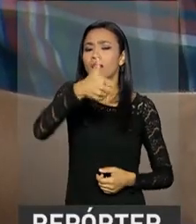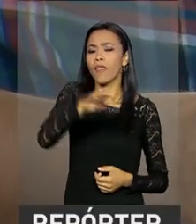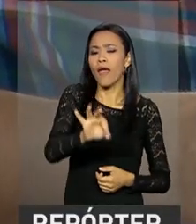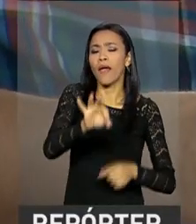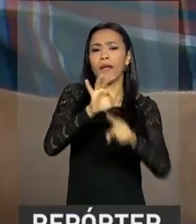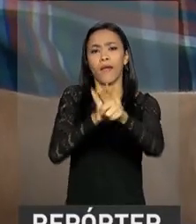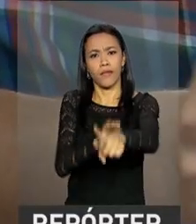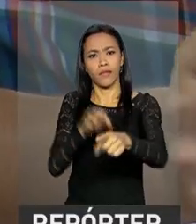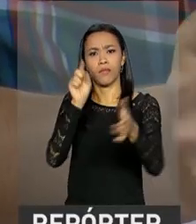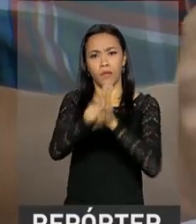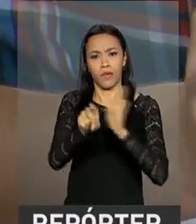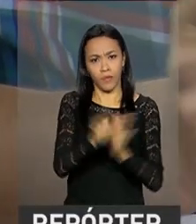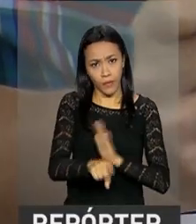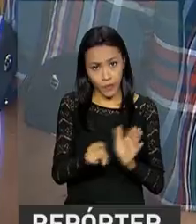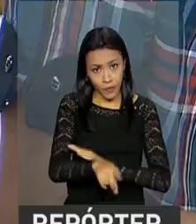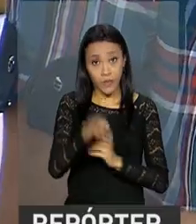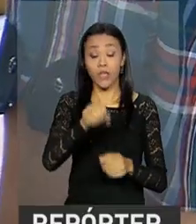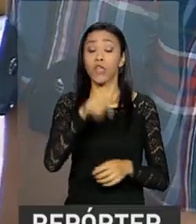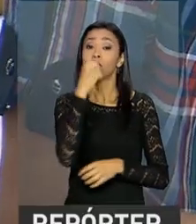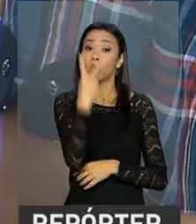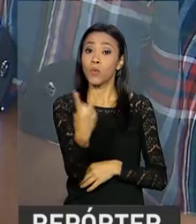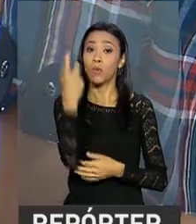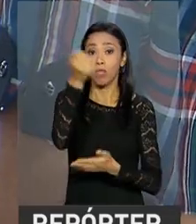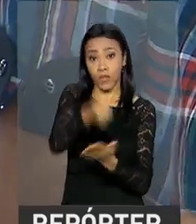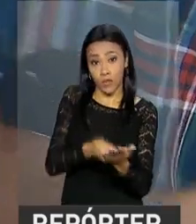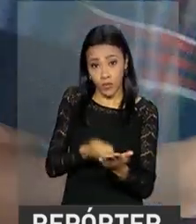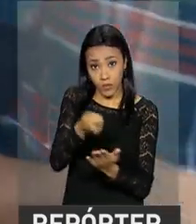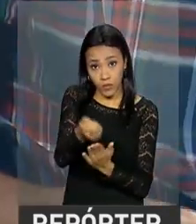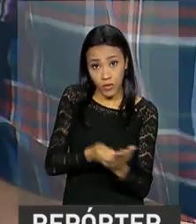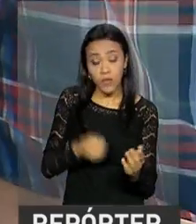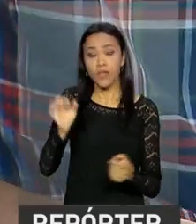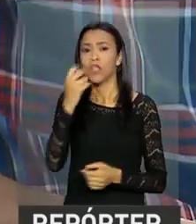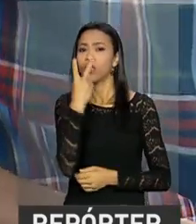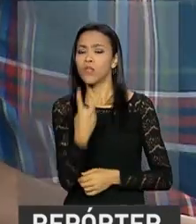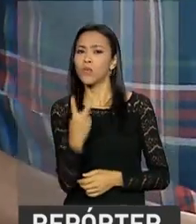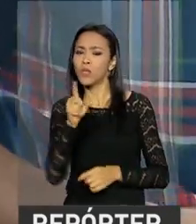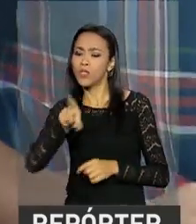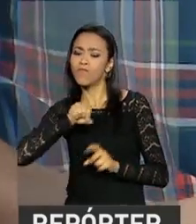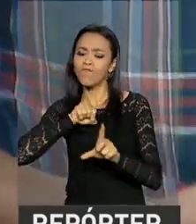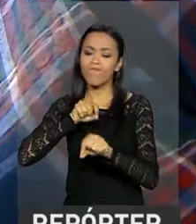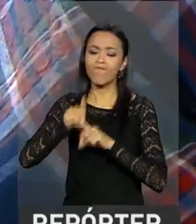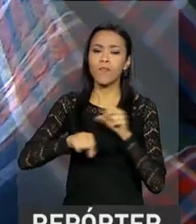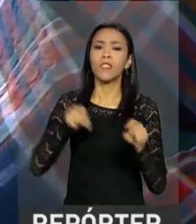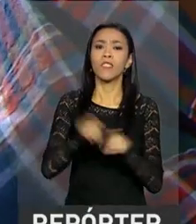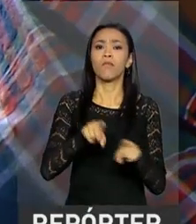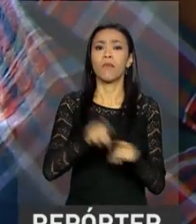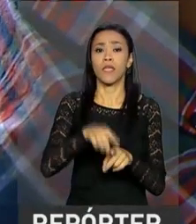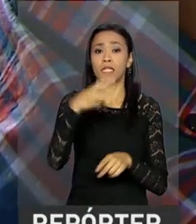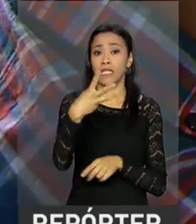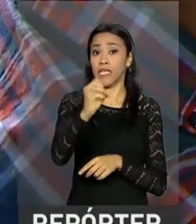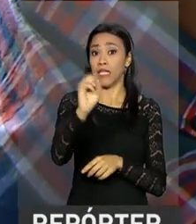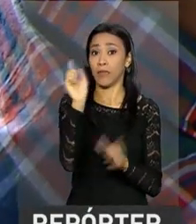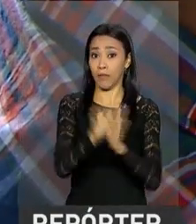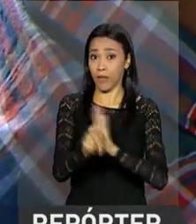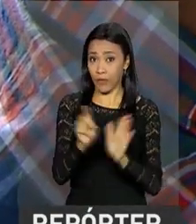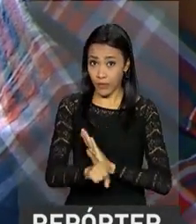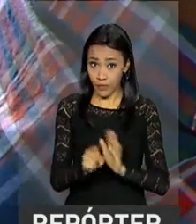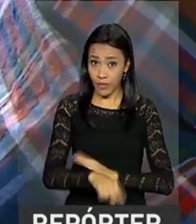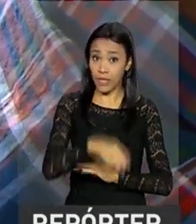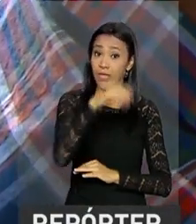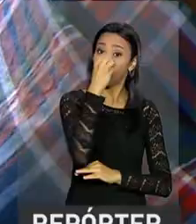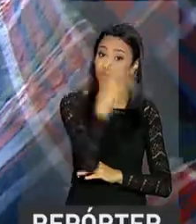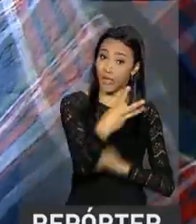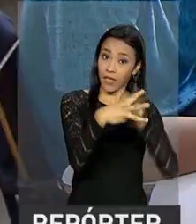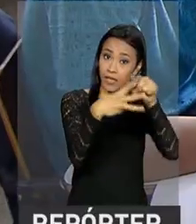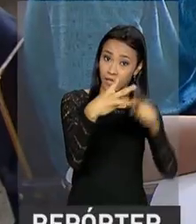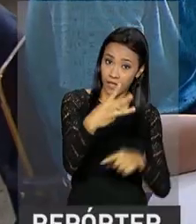Formação geral sendo duas discursivas e Oito de múltipla escolha além de uma prova específica com 30 questões sendo três discursivas